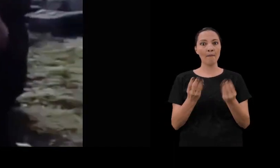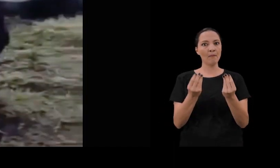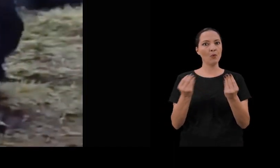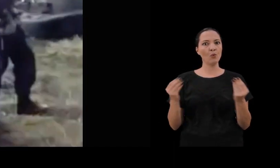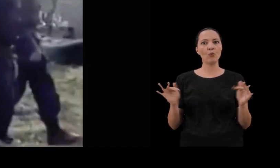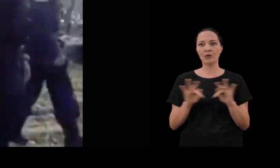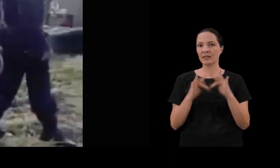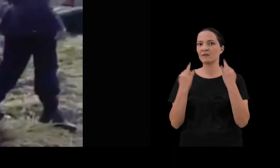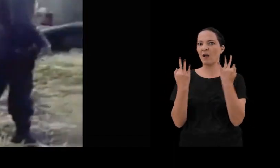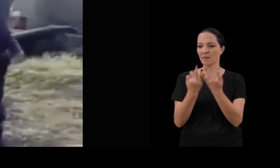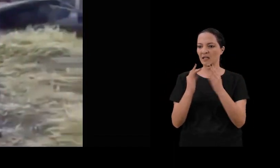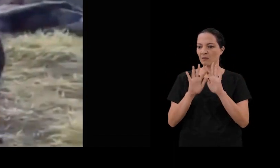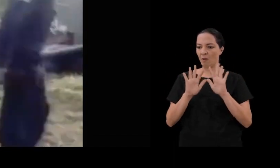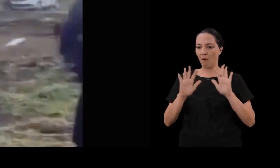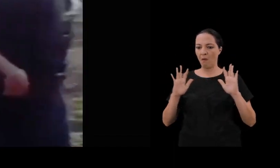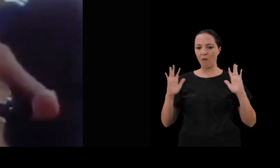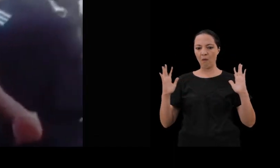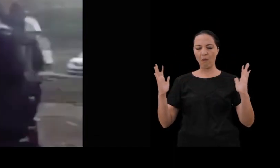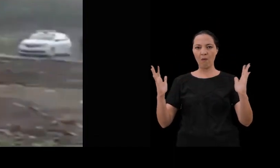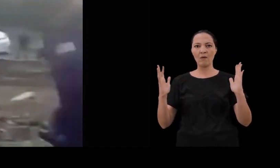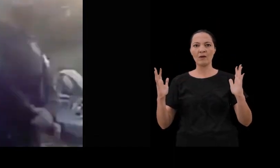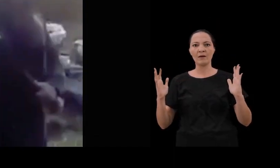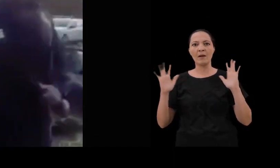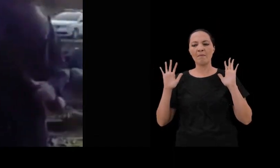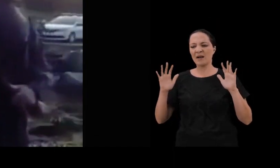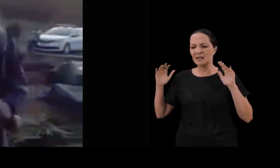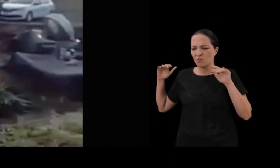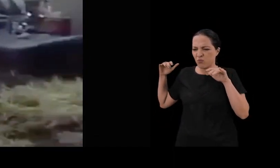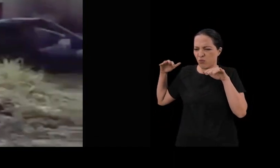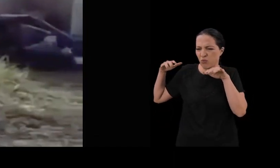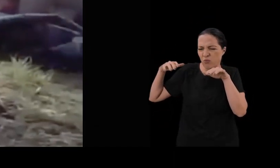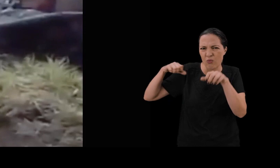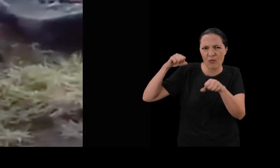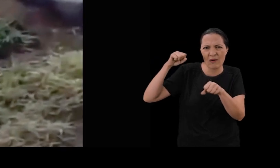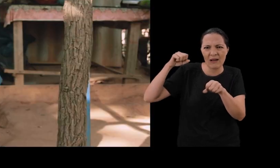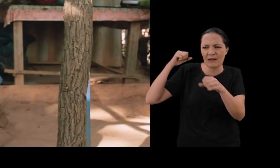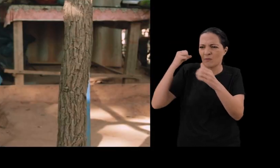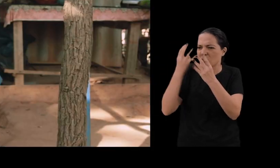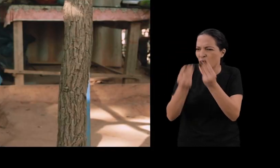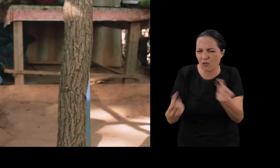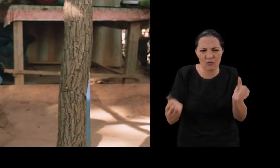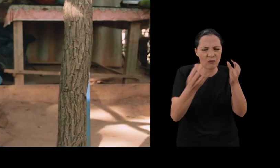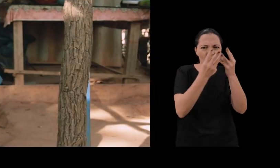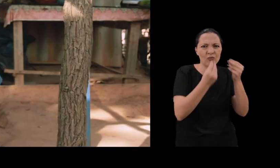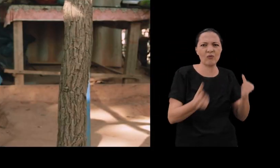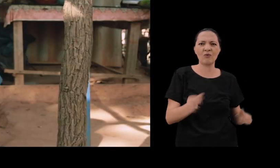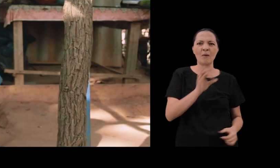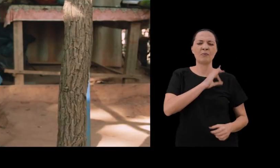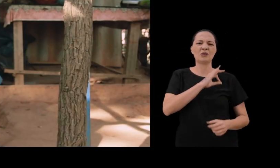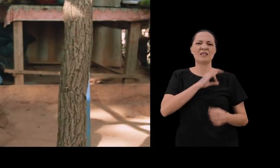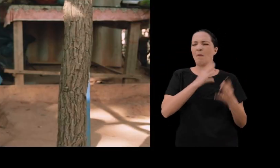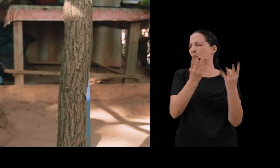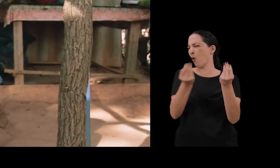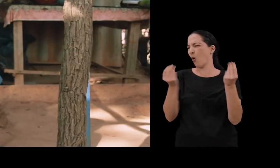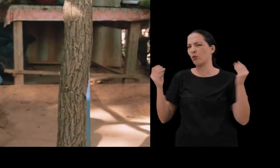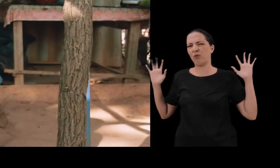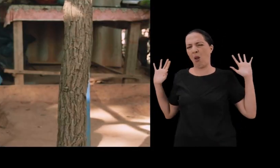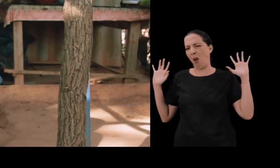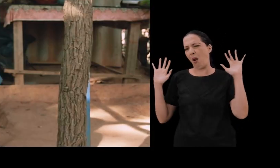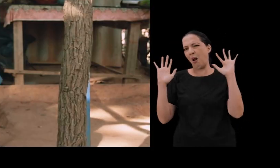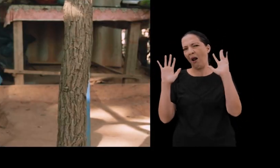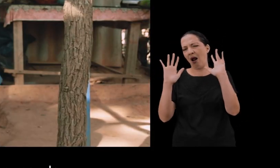Centenas de famílias aí em frente, aí eles vieram e quebraram tudo. Os policiais vieram, vieram muita